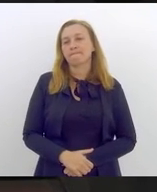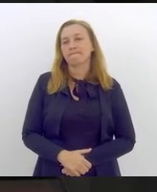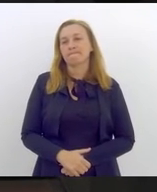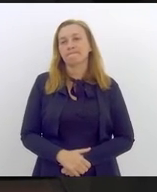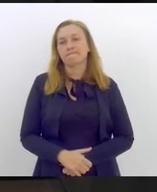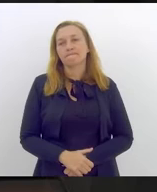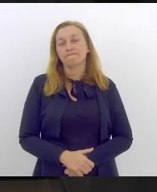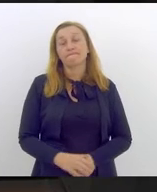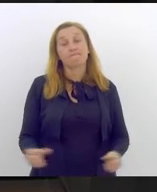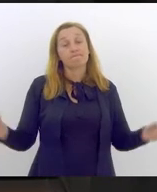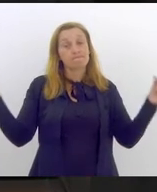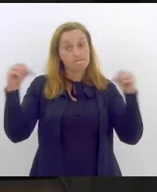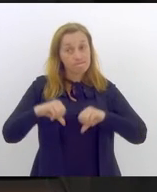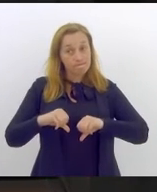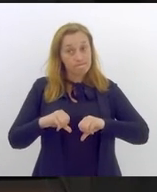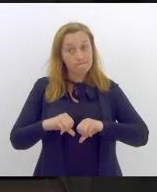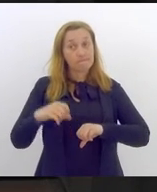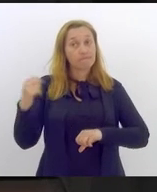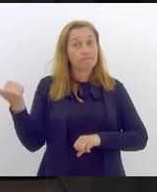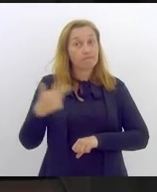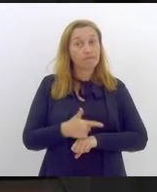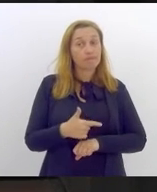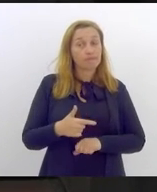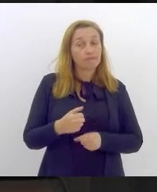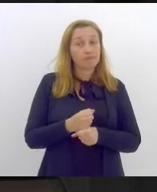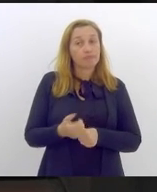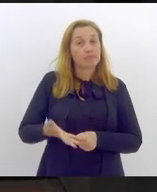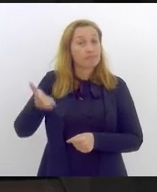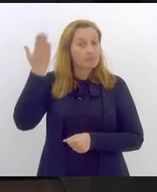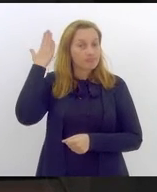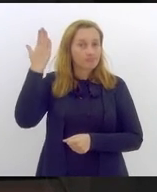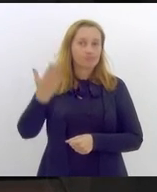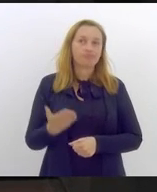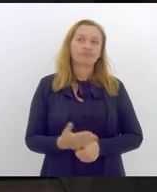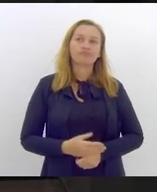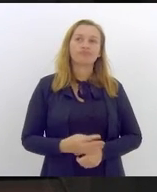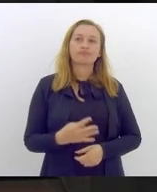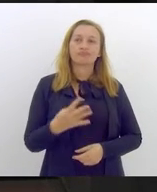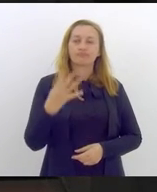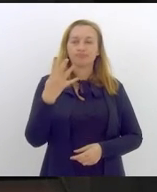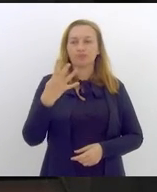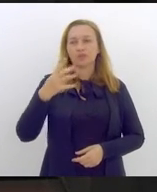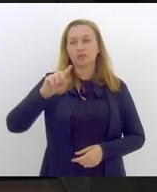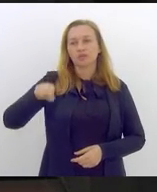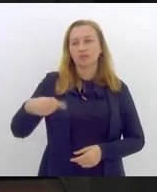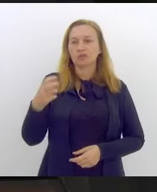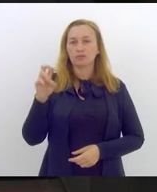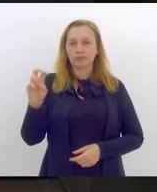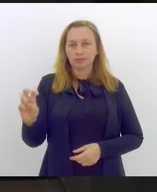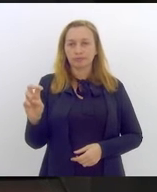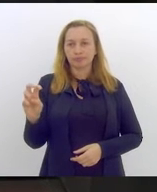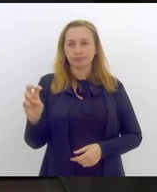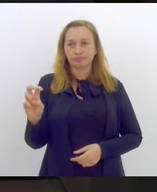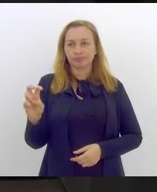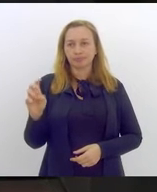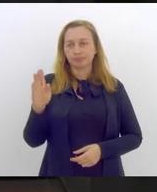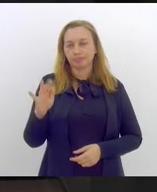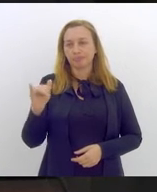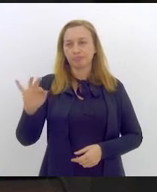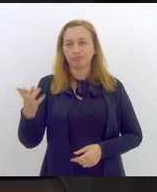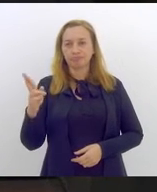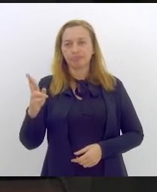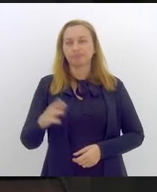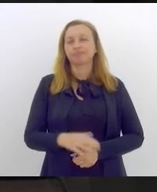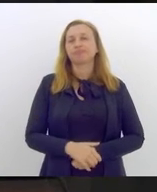foi pior que o quadrimestre do ano anterior em 4,5 bilhões